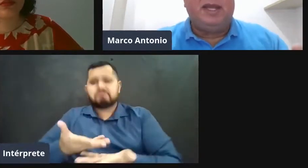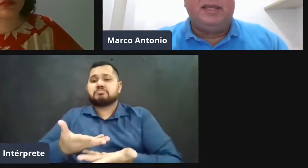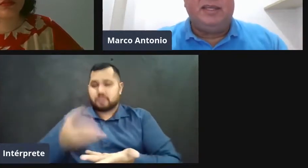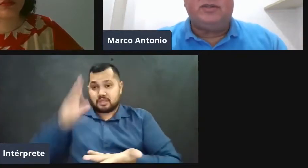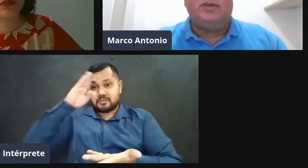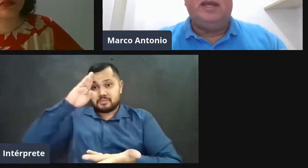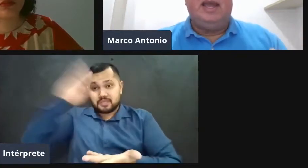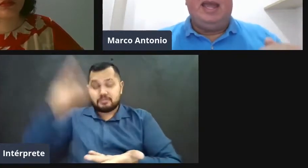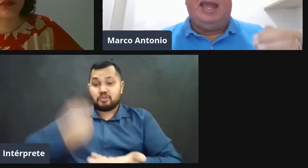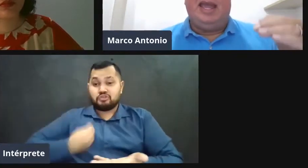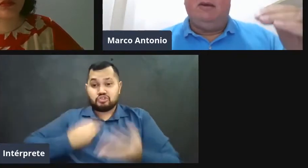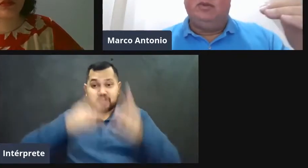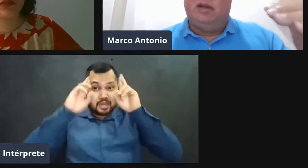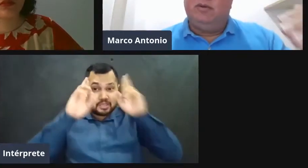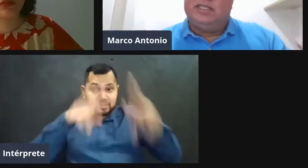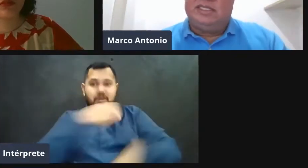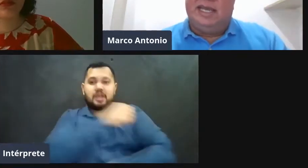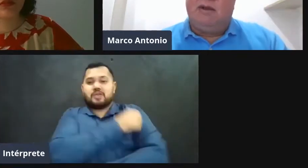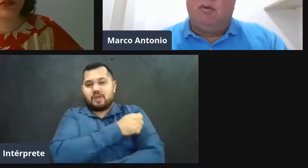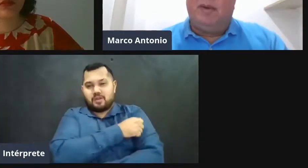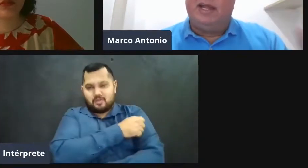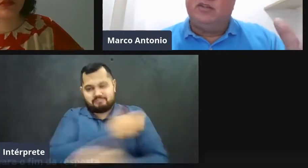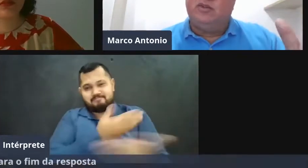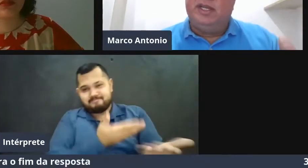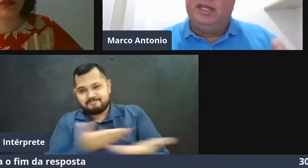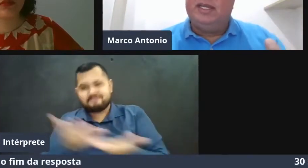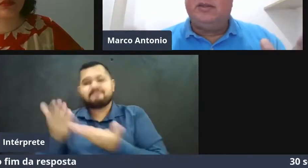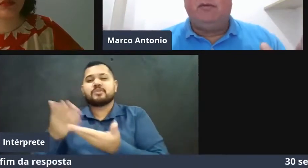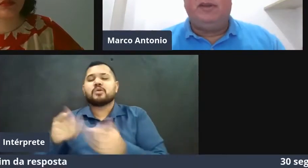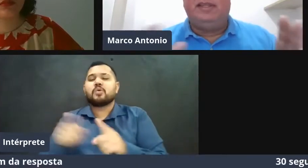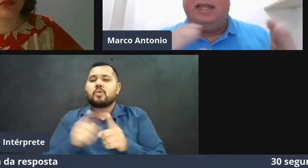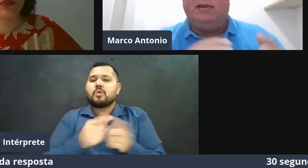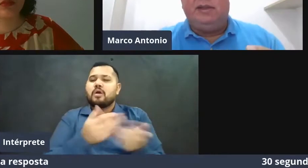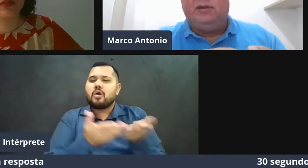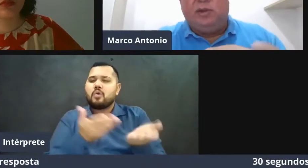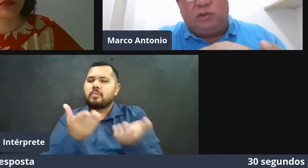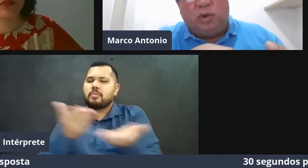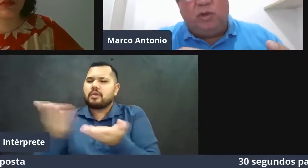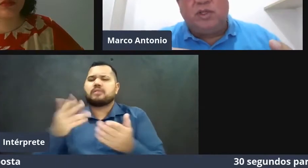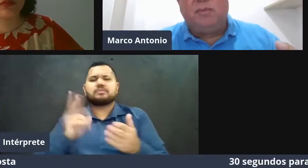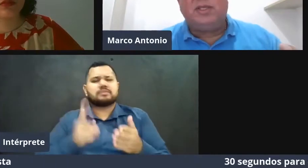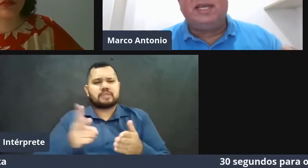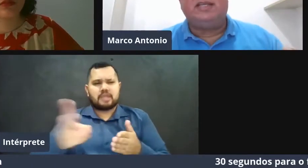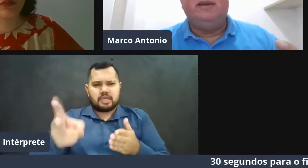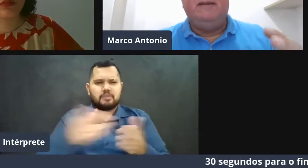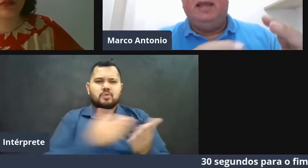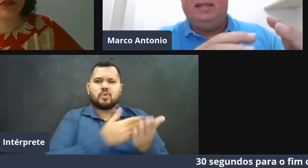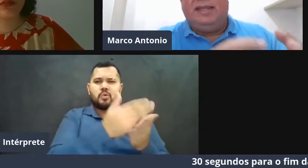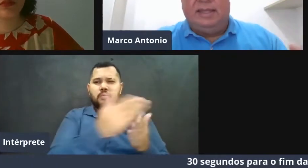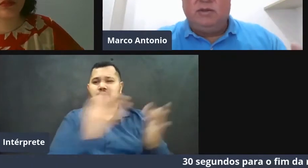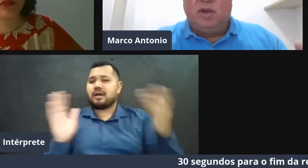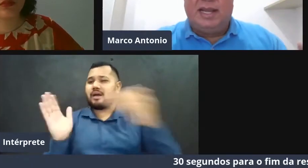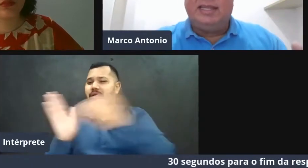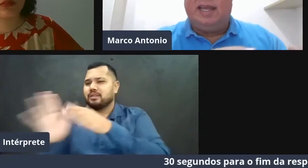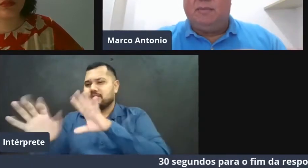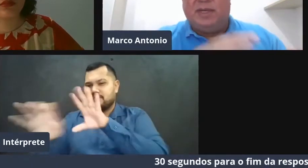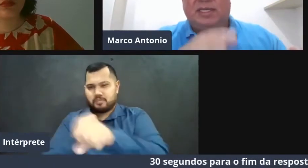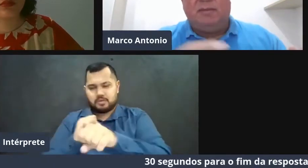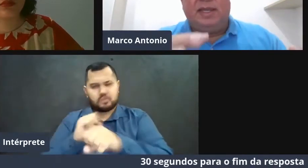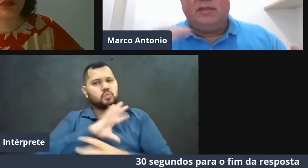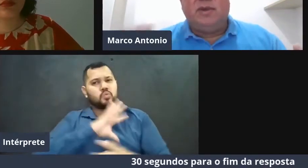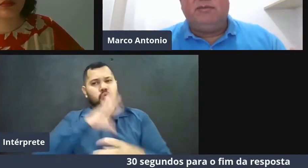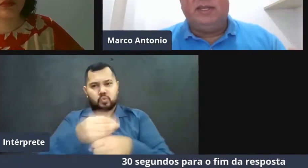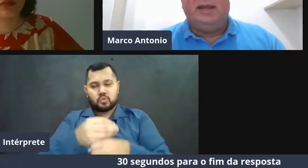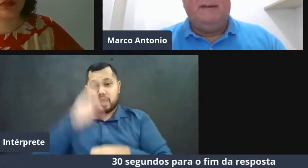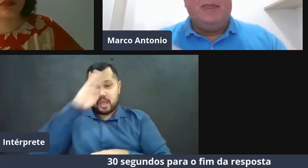que contemplem isso. Os alunos serem acompanhados do início ao fim, em todo o seu processo, não só